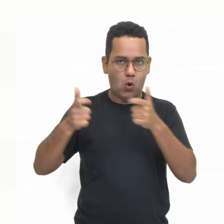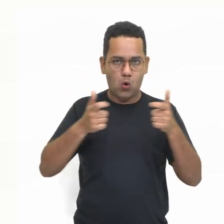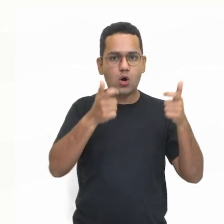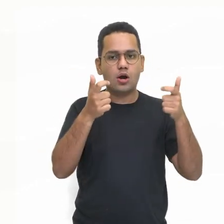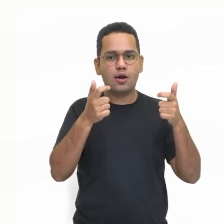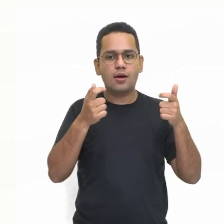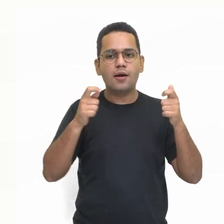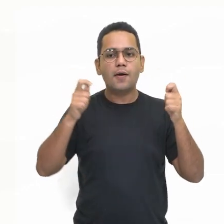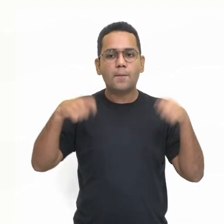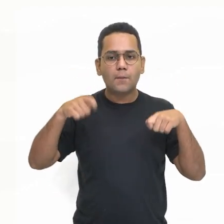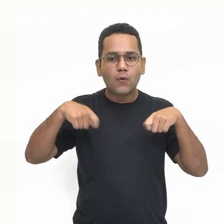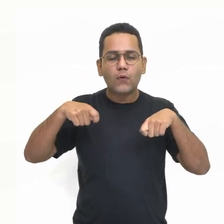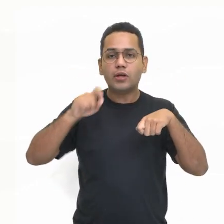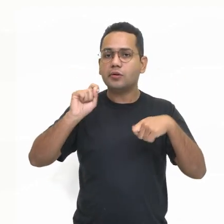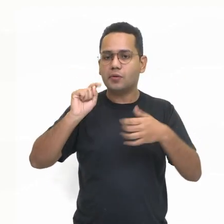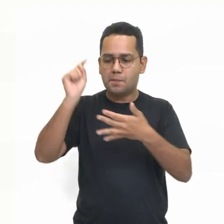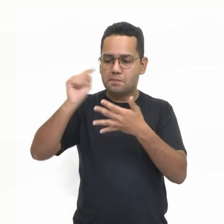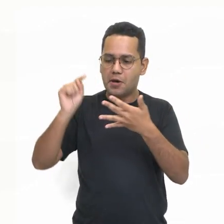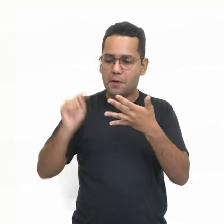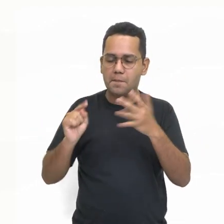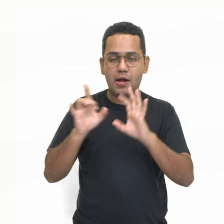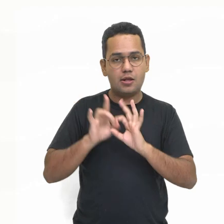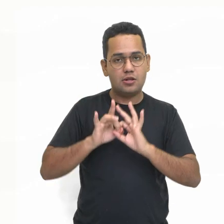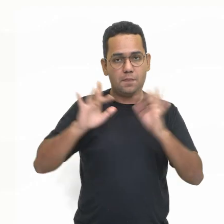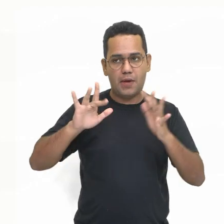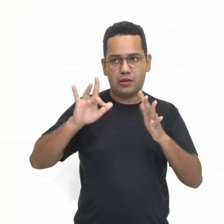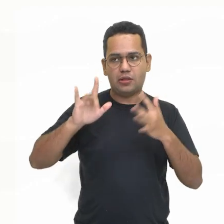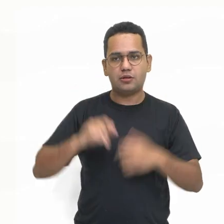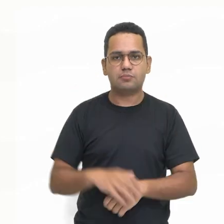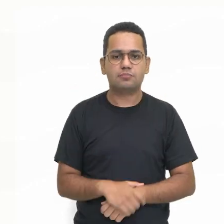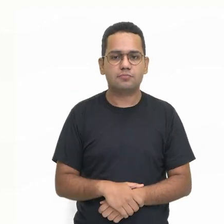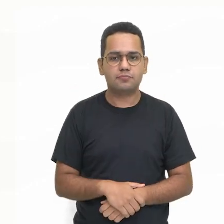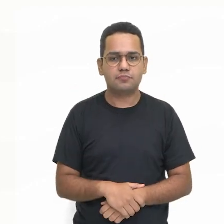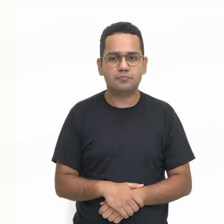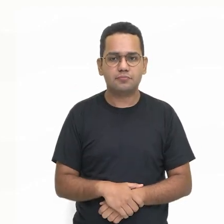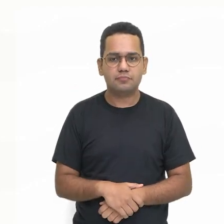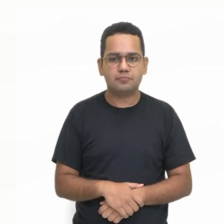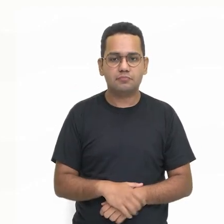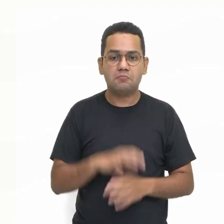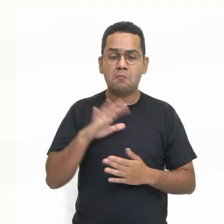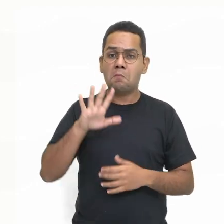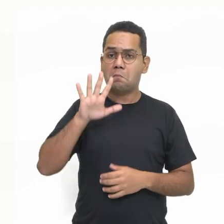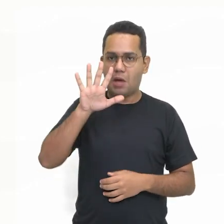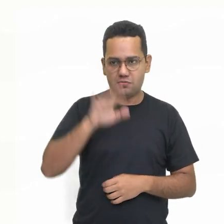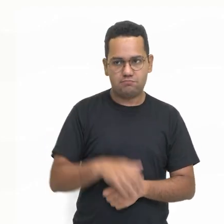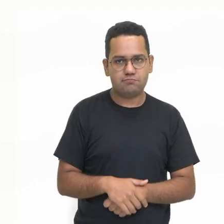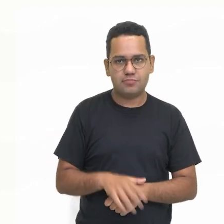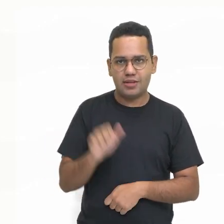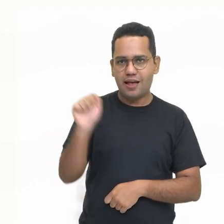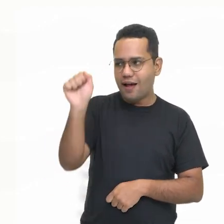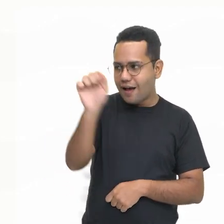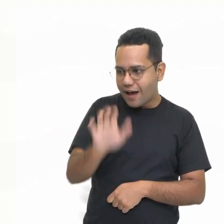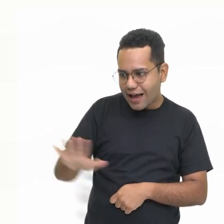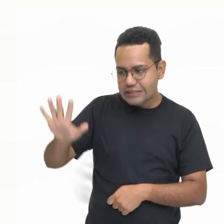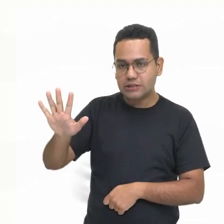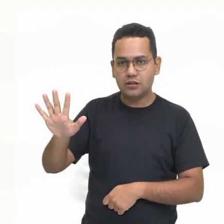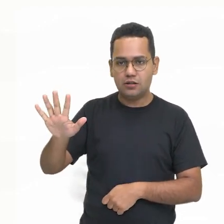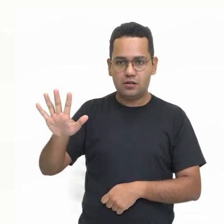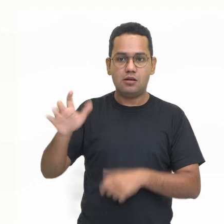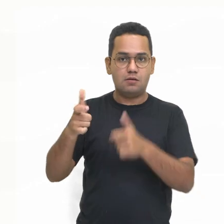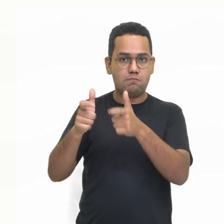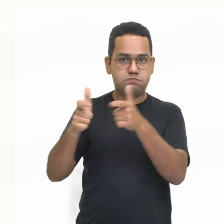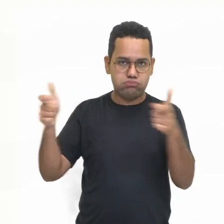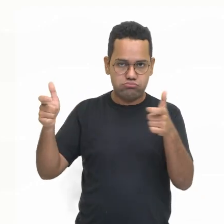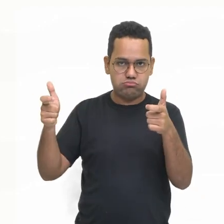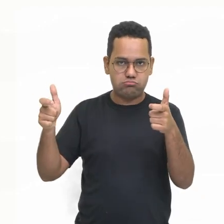a descolonização da Ásia, né? Sabemos que a Ásia é um território bastante grande, né? Fui um pouco redundante